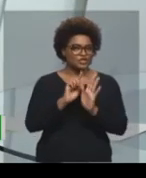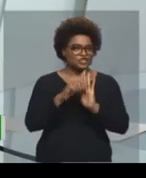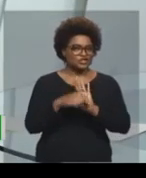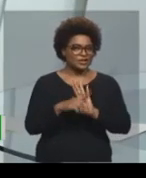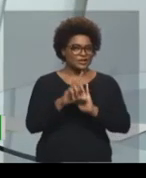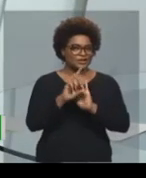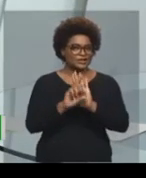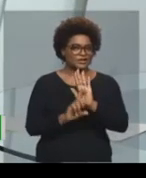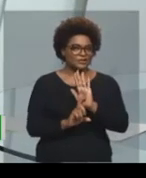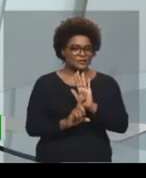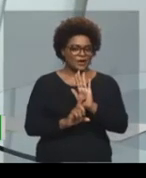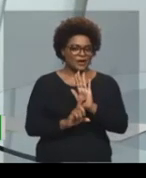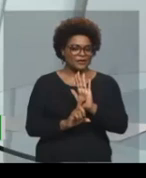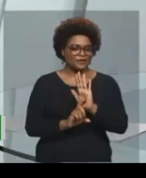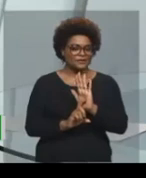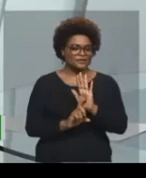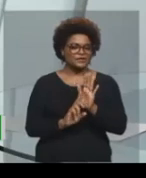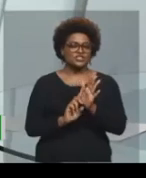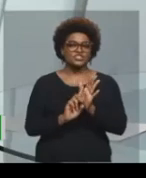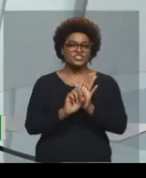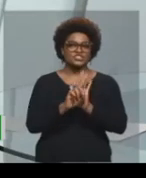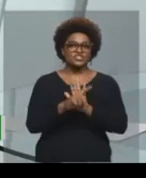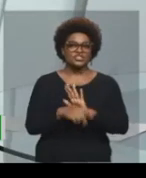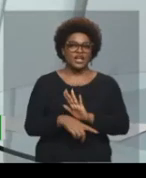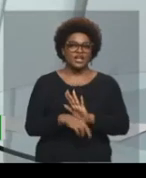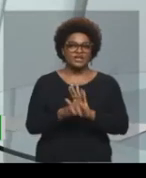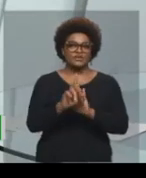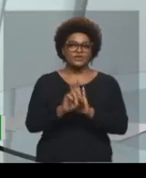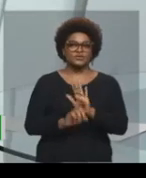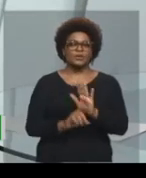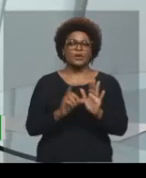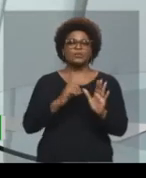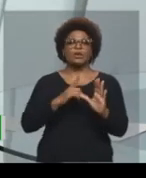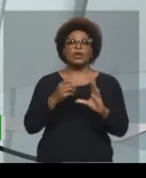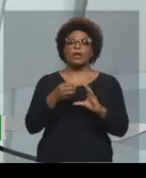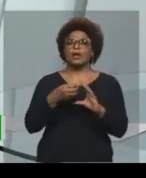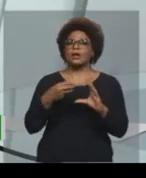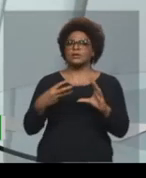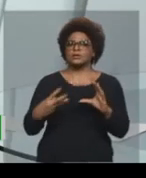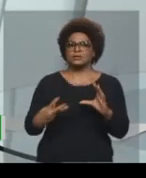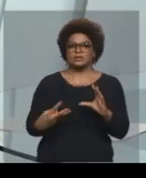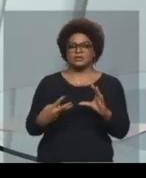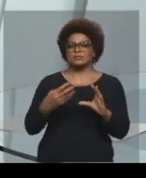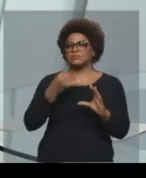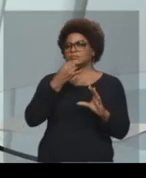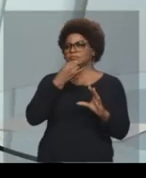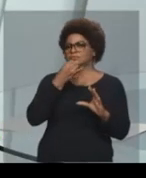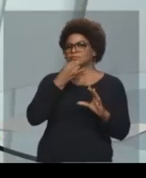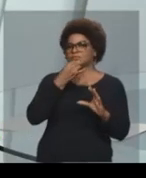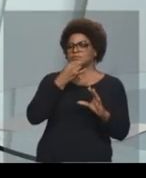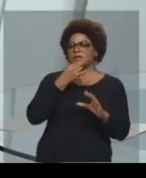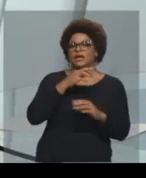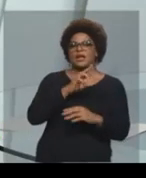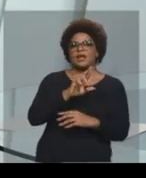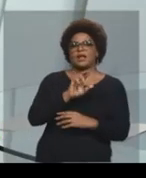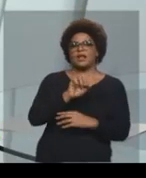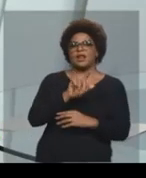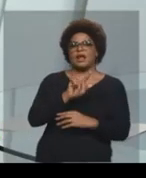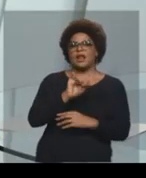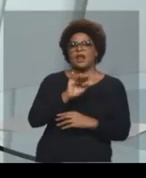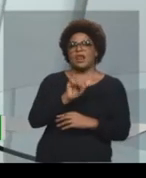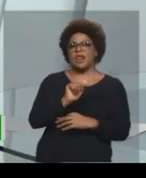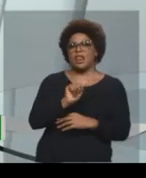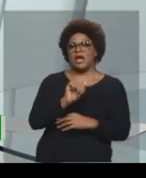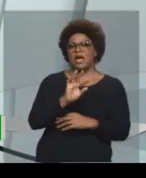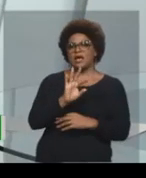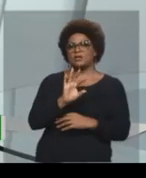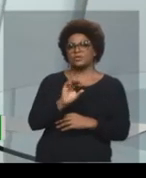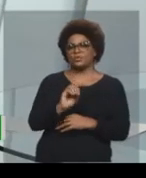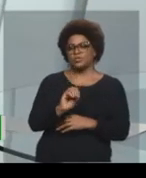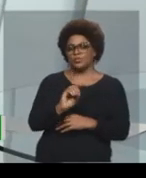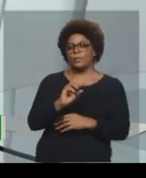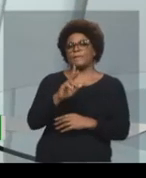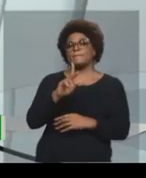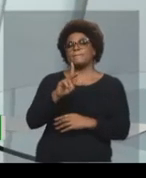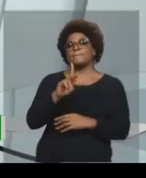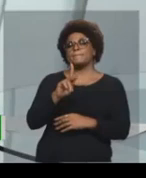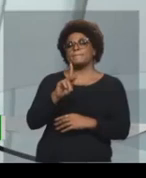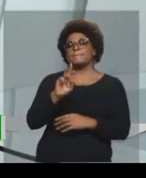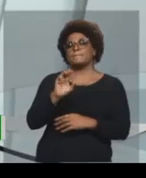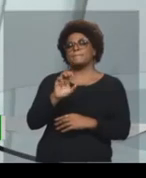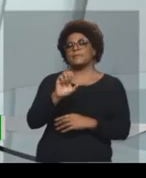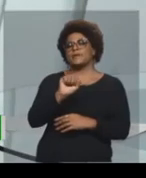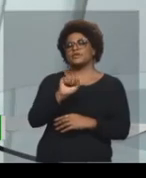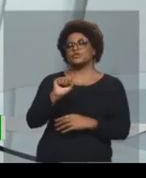textuais. Os gêneros textuais, eles têm características. O relato pessoal, ele é na primeira pessoa porque aquele